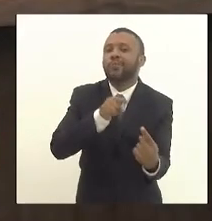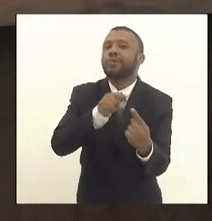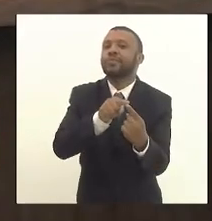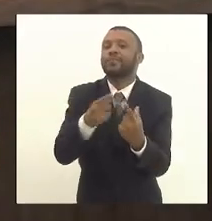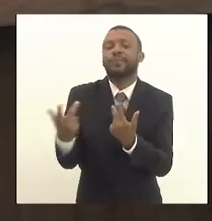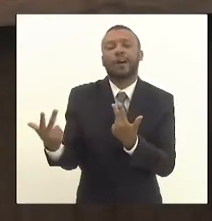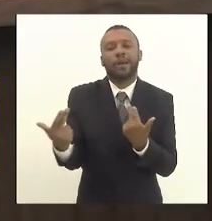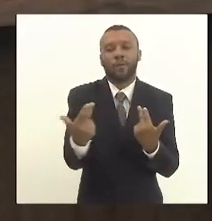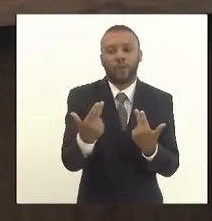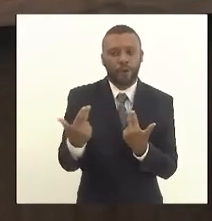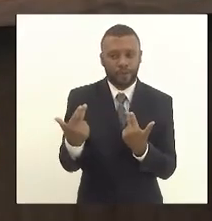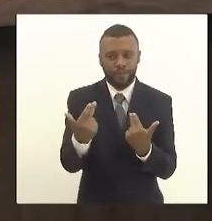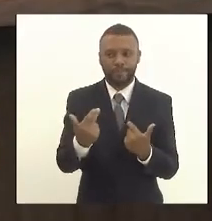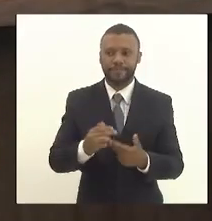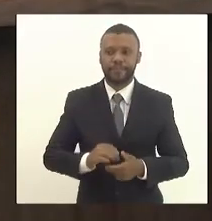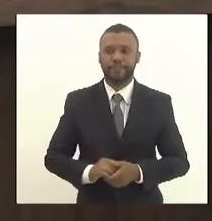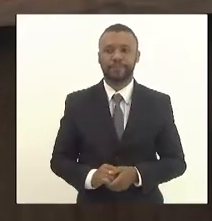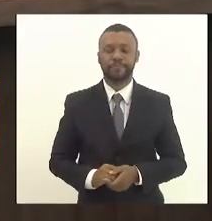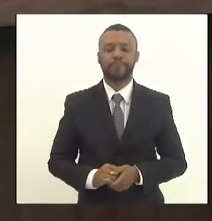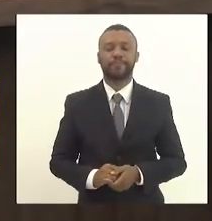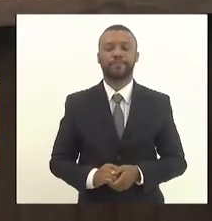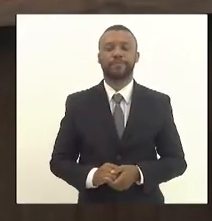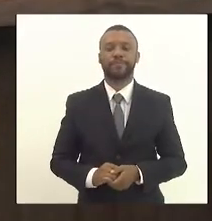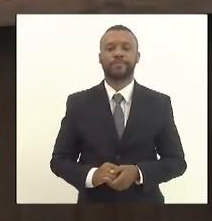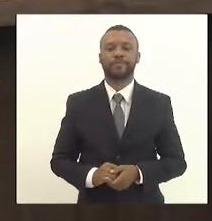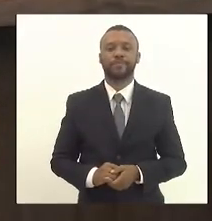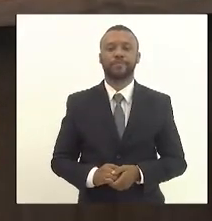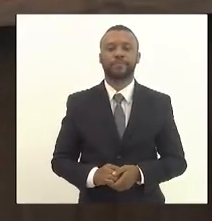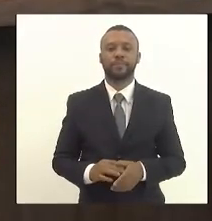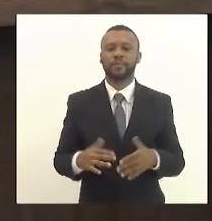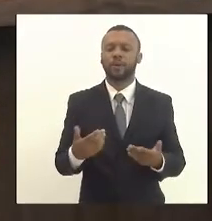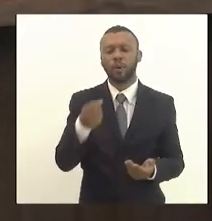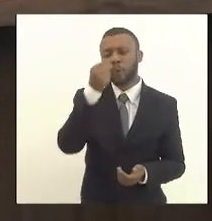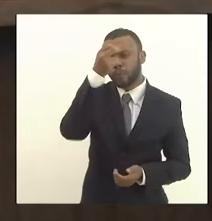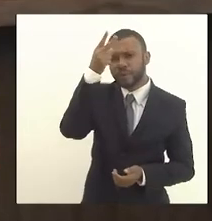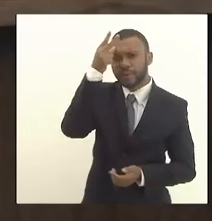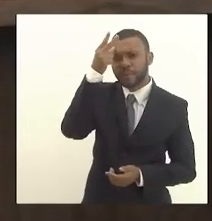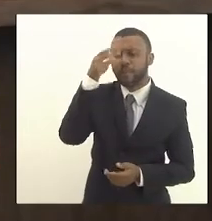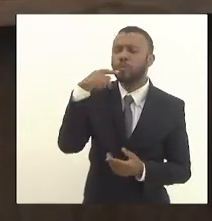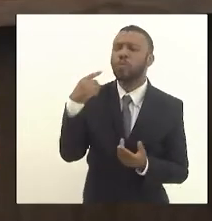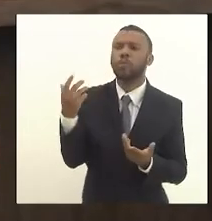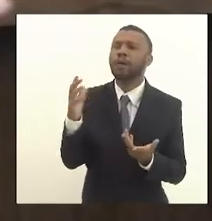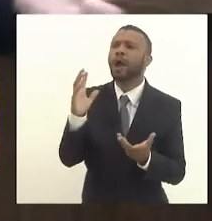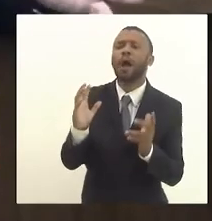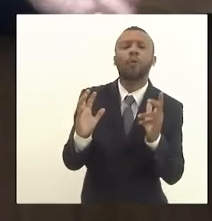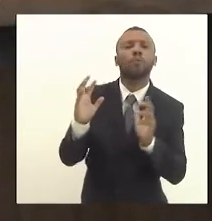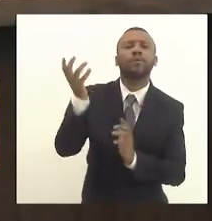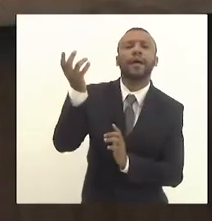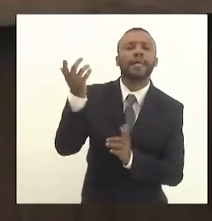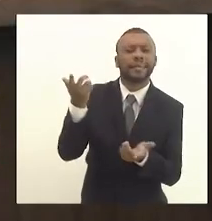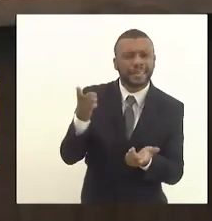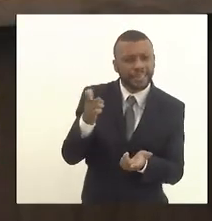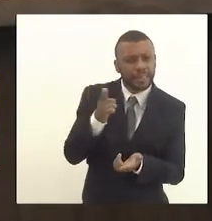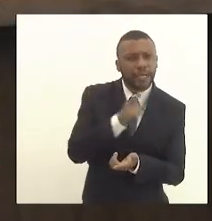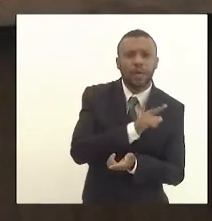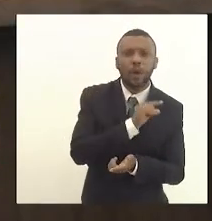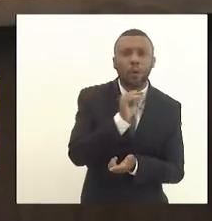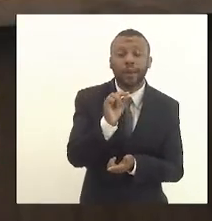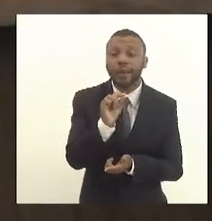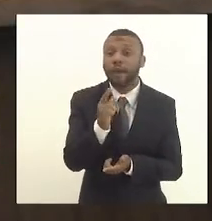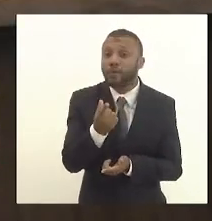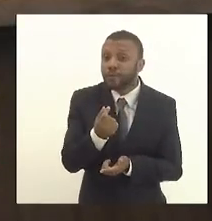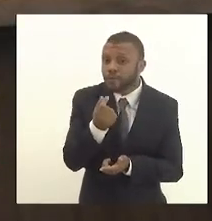O que o município ganha de não só os valores